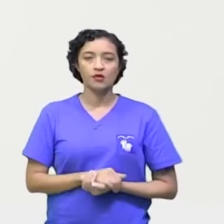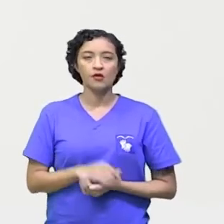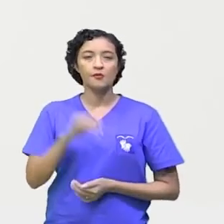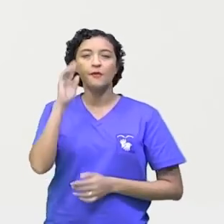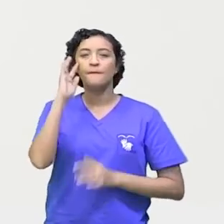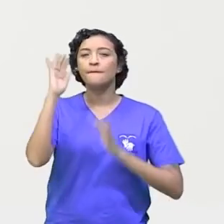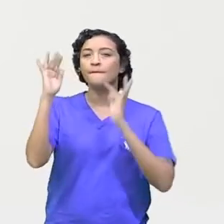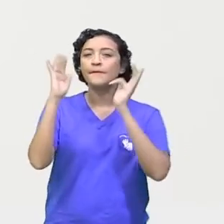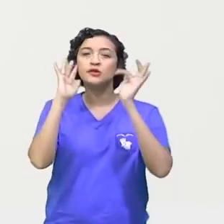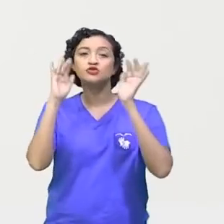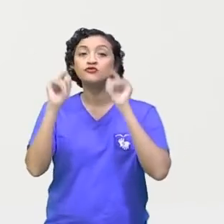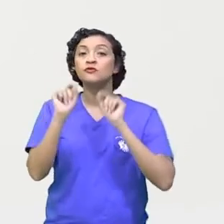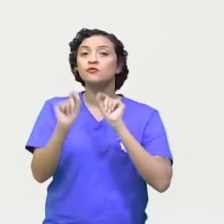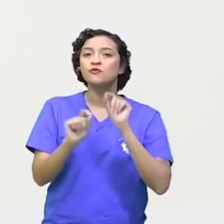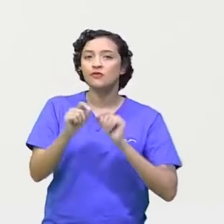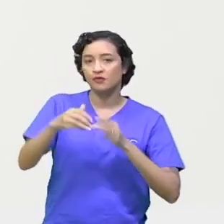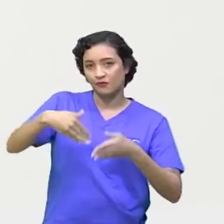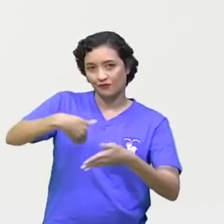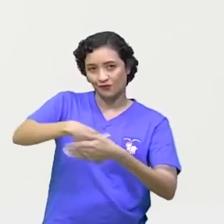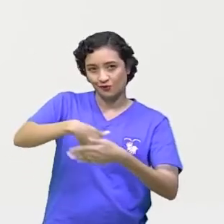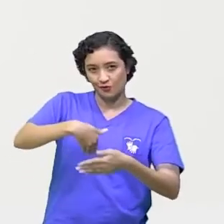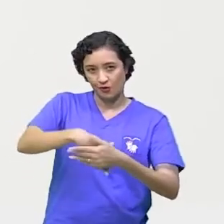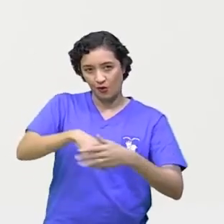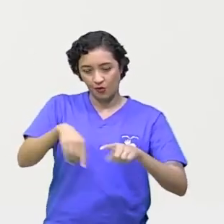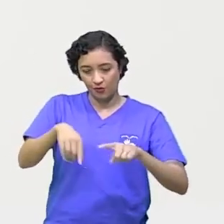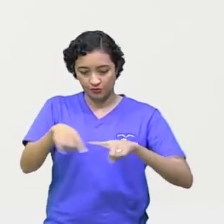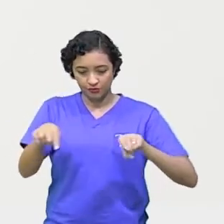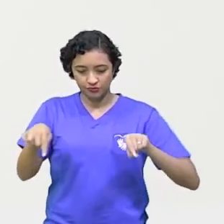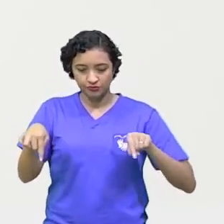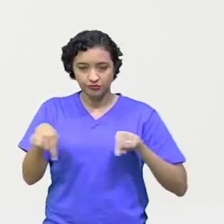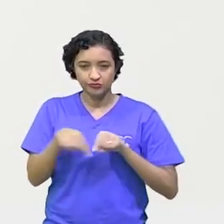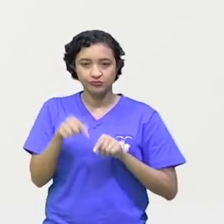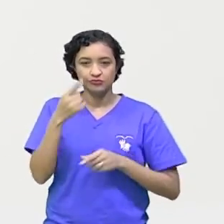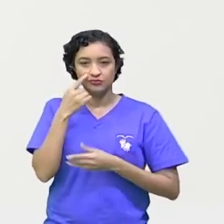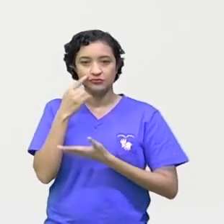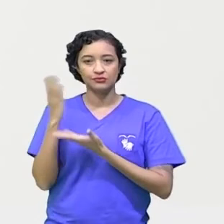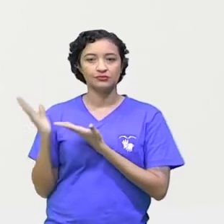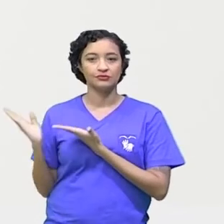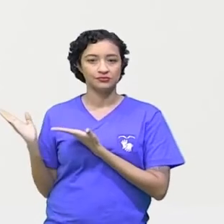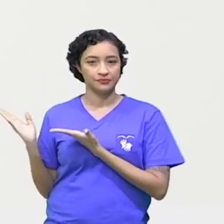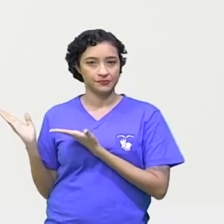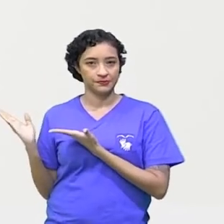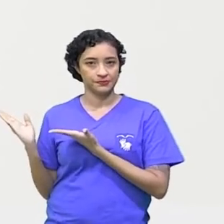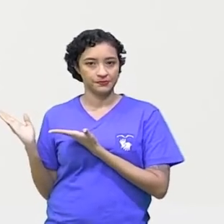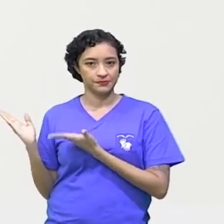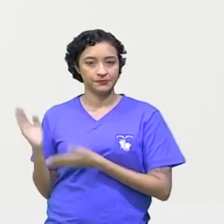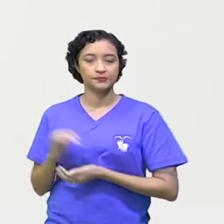campo de futebol com as seguintes medidas. Então, temos aqui um campo de futebol que tem